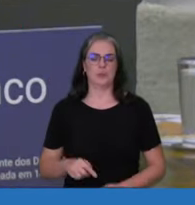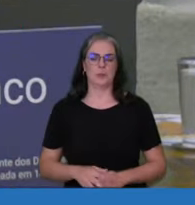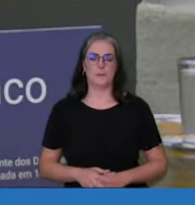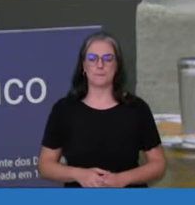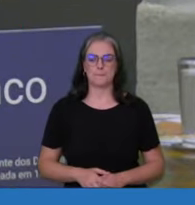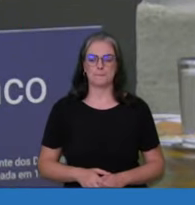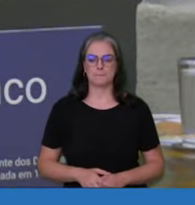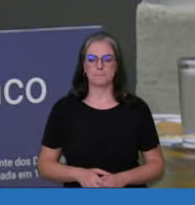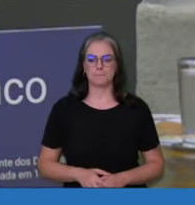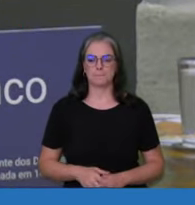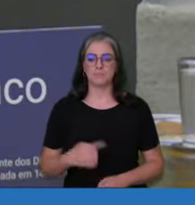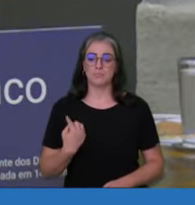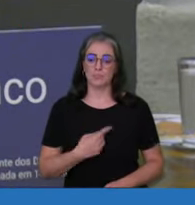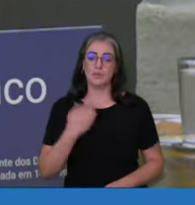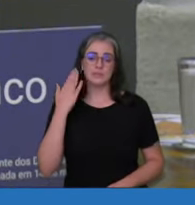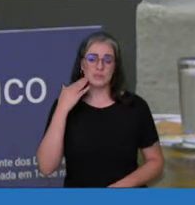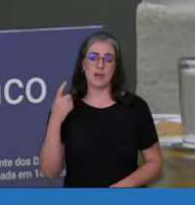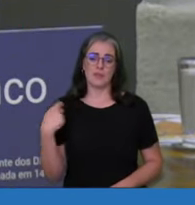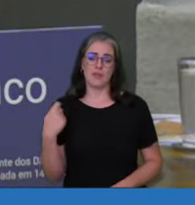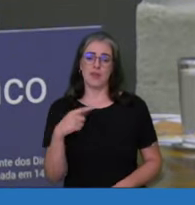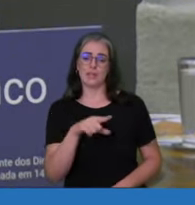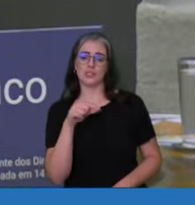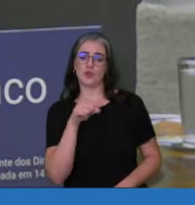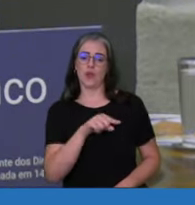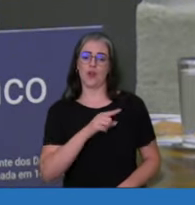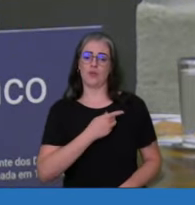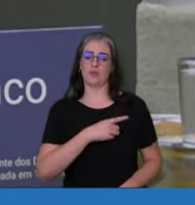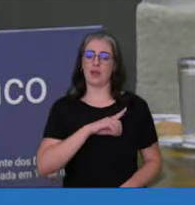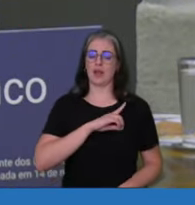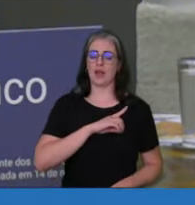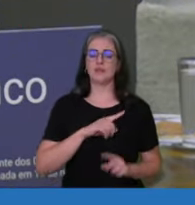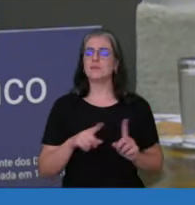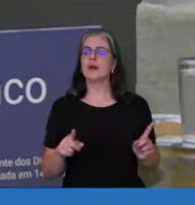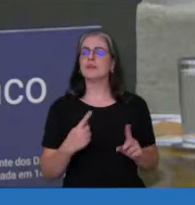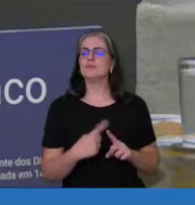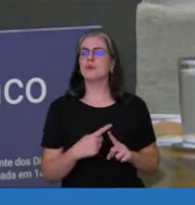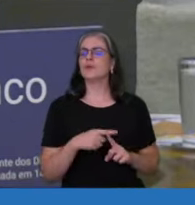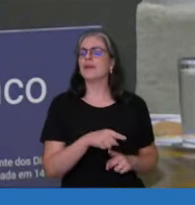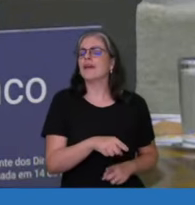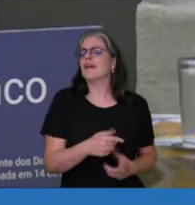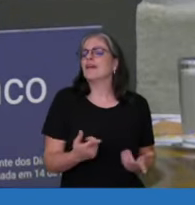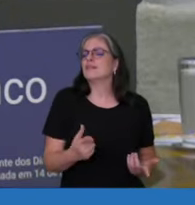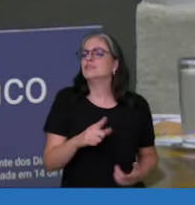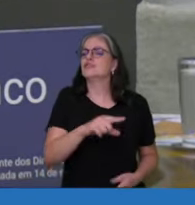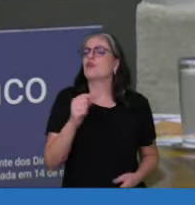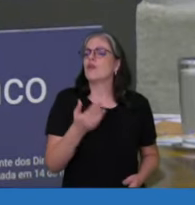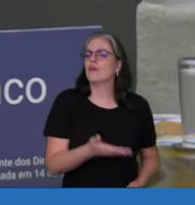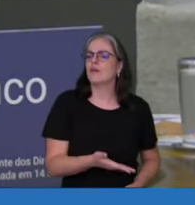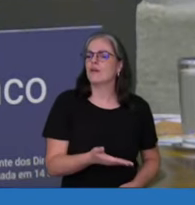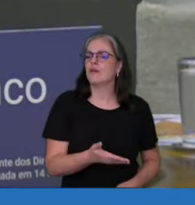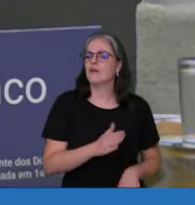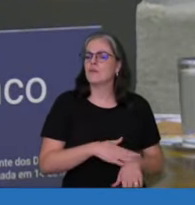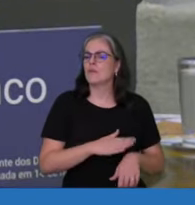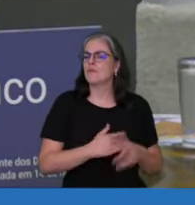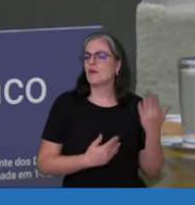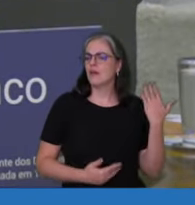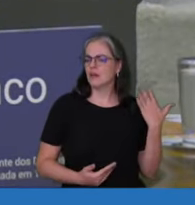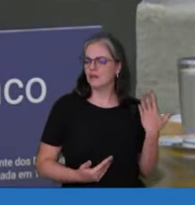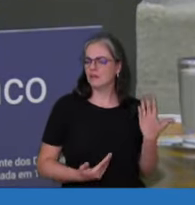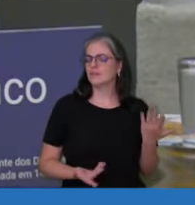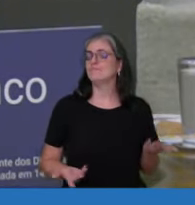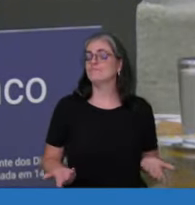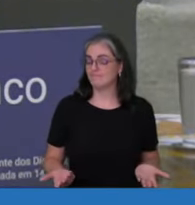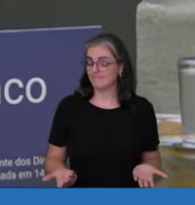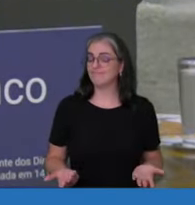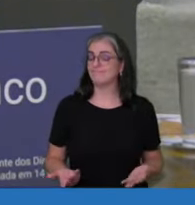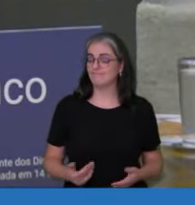sabemos quem nomeou o delegado Rivaldo. Nós precisamos saber por que esse delegado foi nomeado e naquele momento que ele foi nomeado. Então, ao tempo